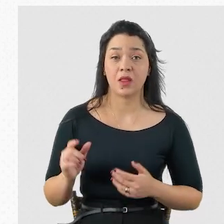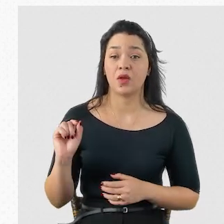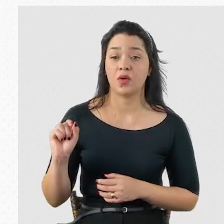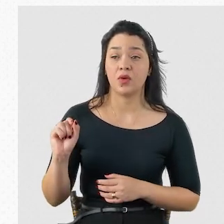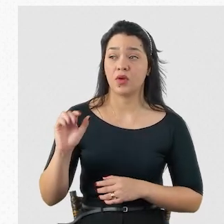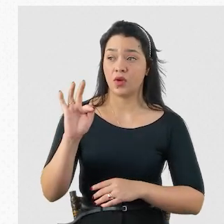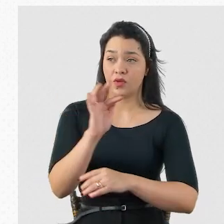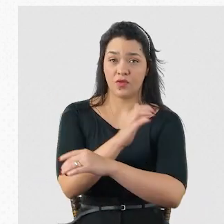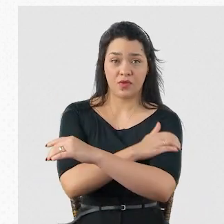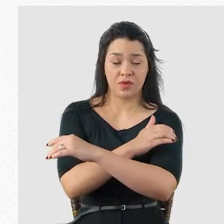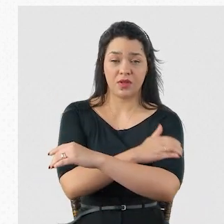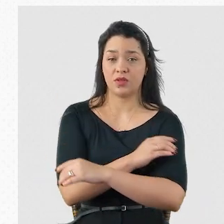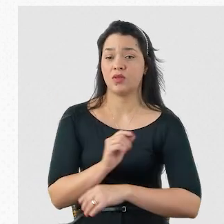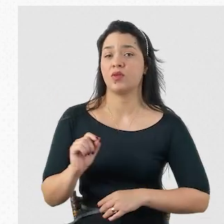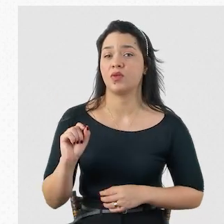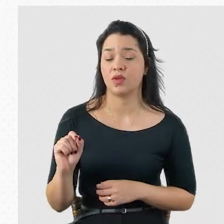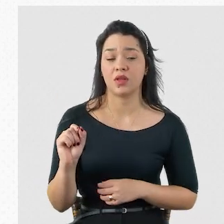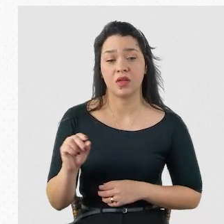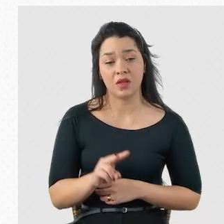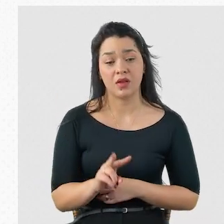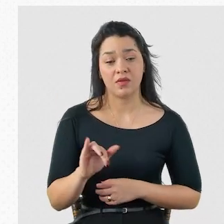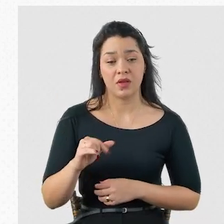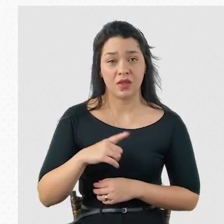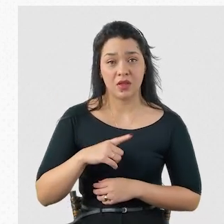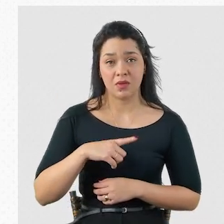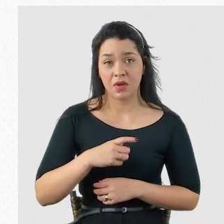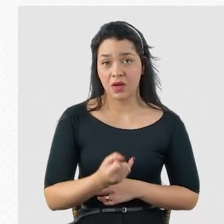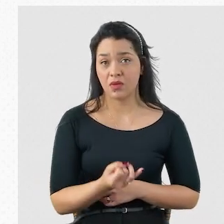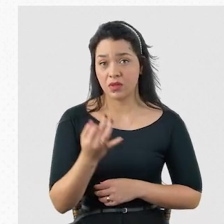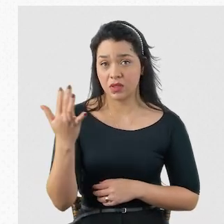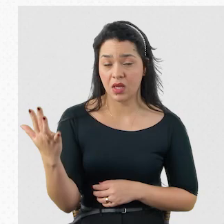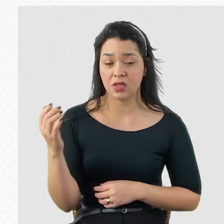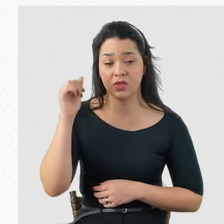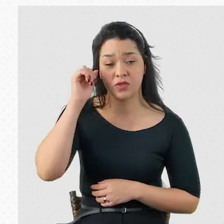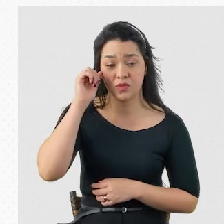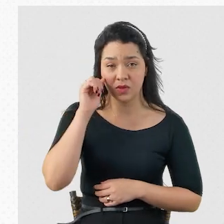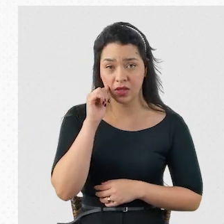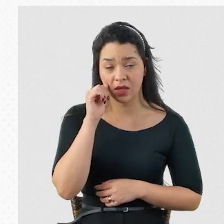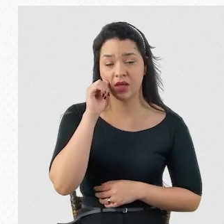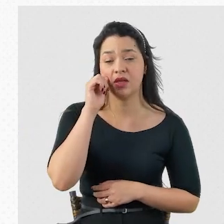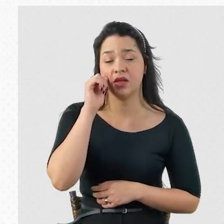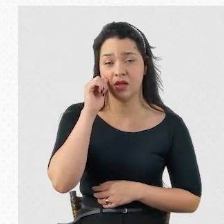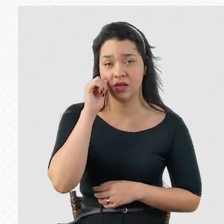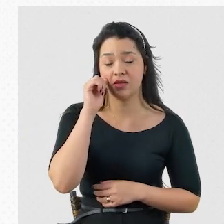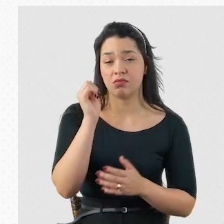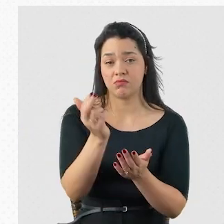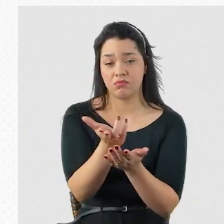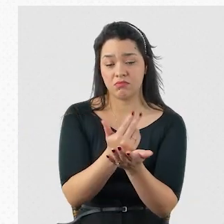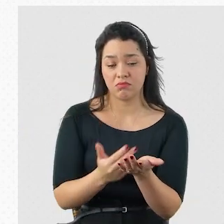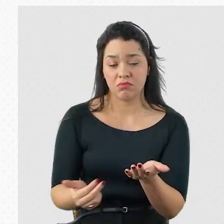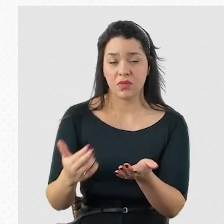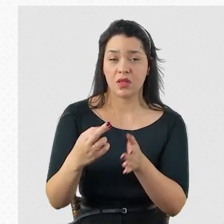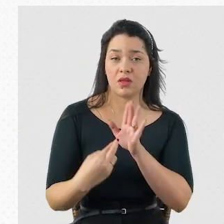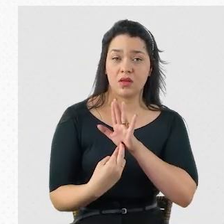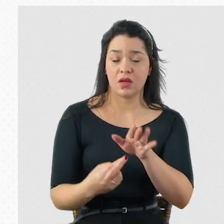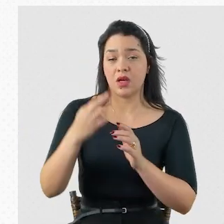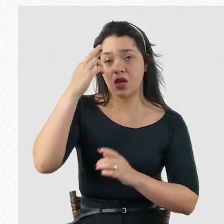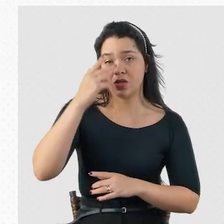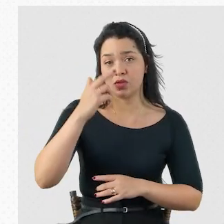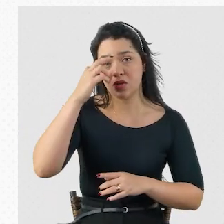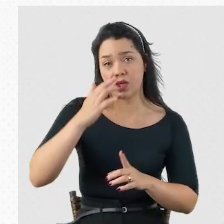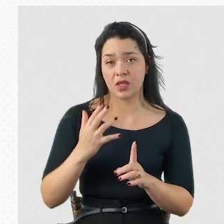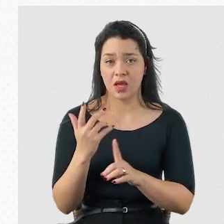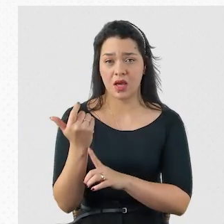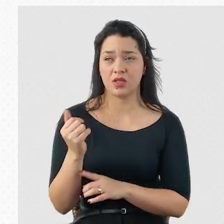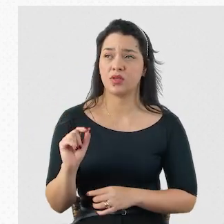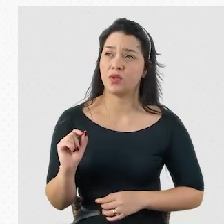feminismo decolonial, onde você tem uma quantidade maior de mulheres sendo artistas representantes, porque quando estuda a história da arte, você